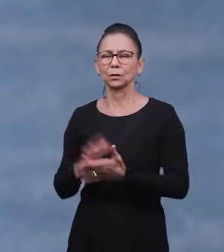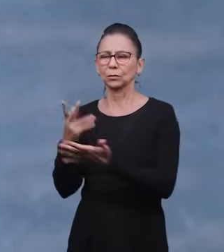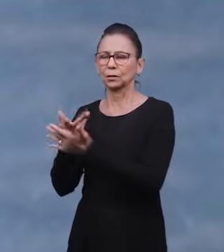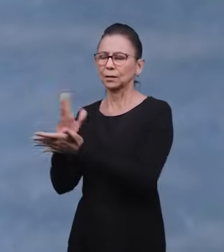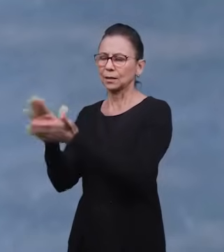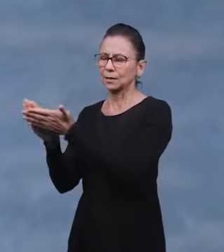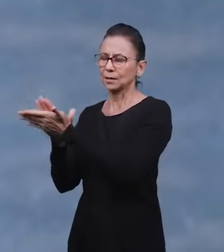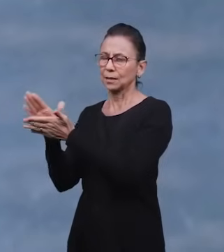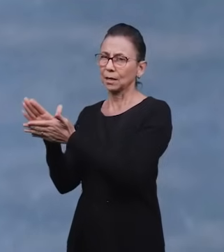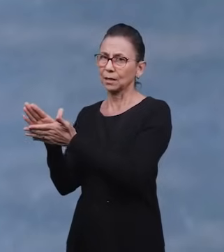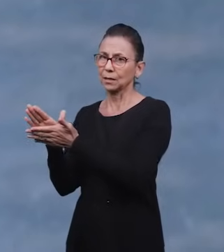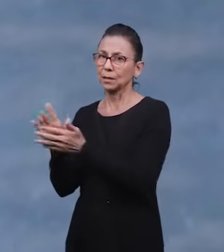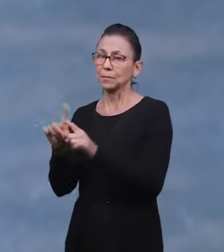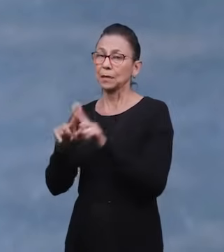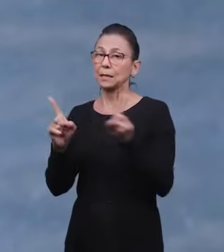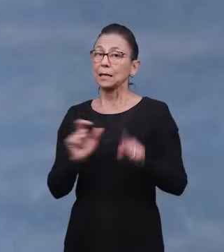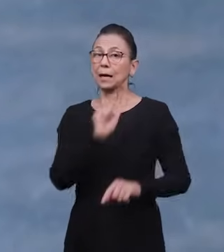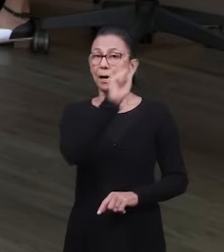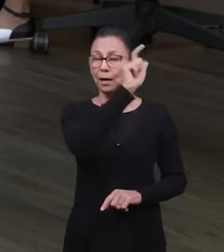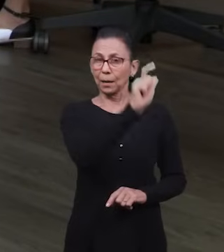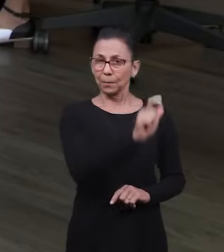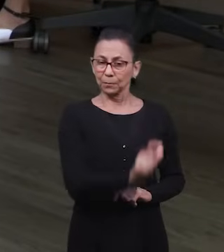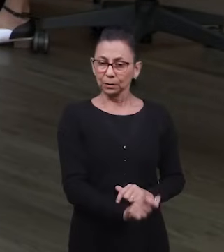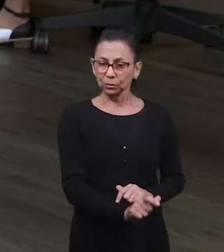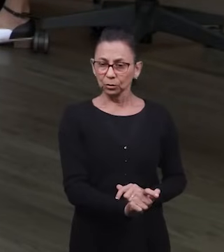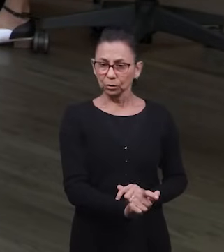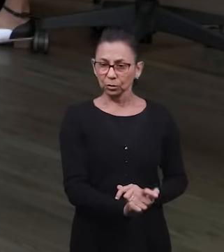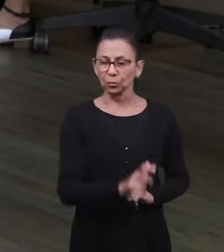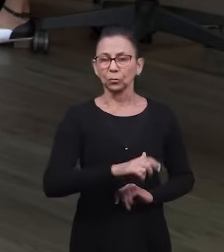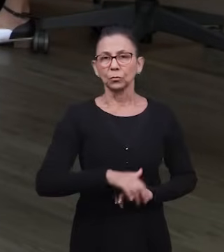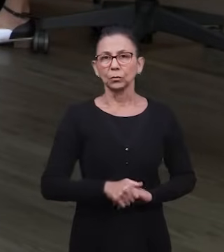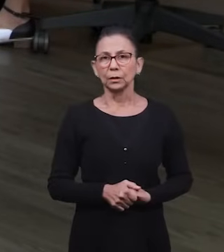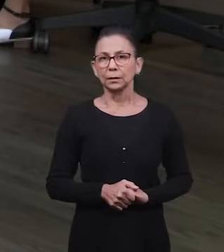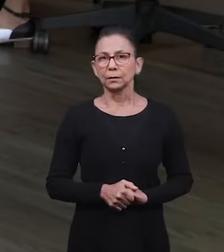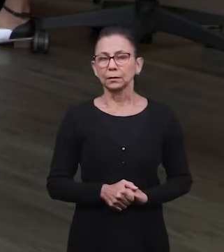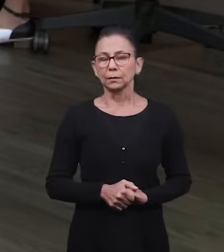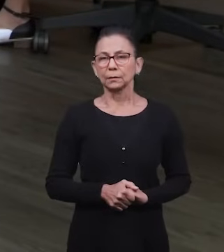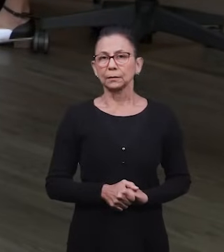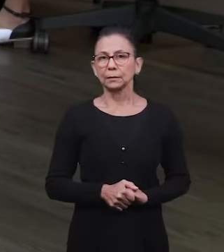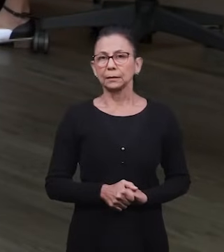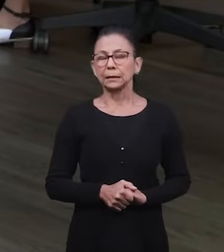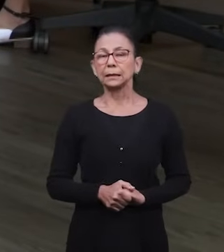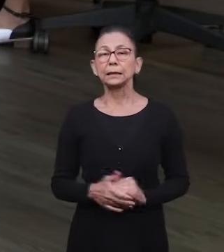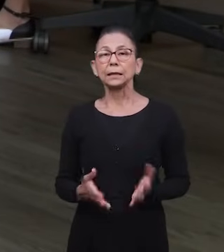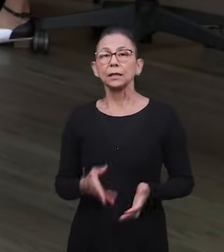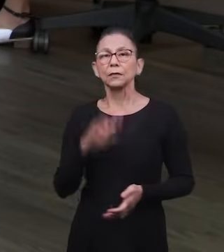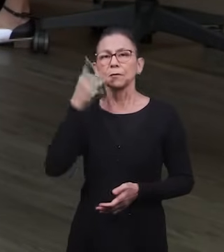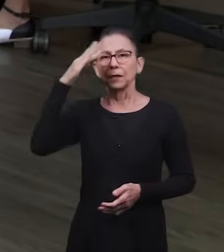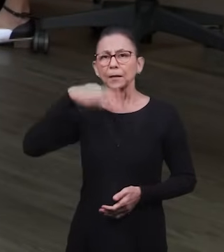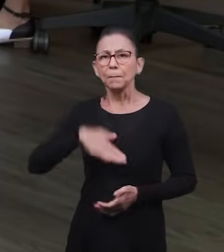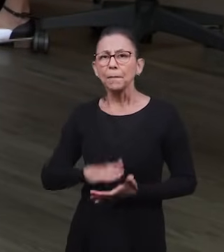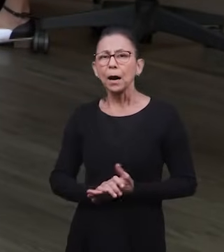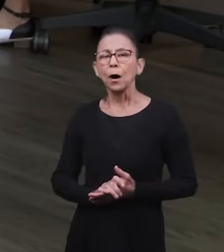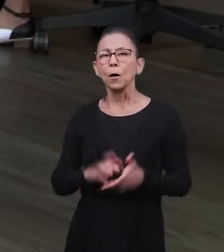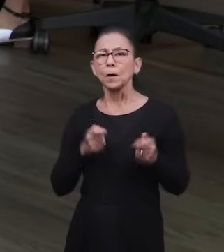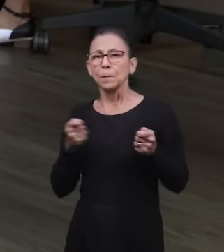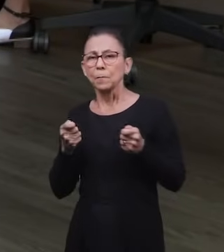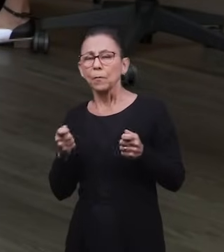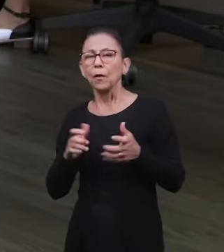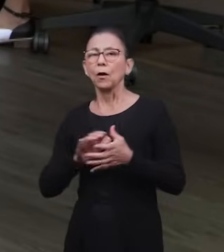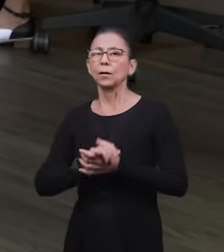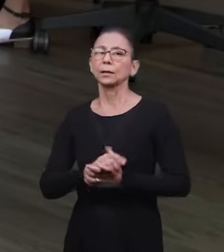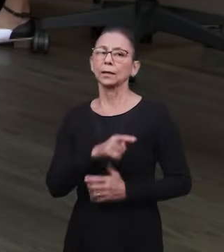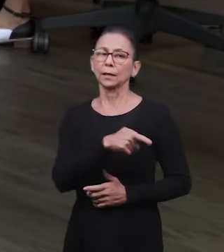ele sofre o dano. A igreja não. A igreja, ela é pronta, preparada para o arrebatamento. Ela é pura. Aquilo que nós